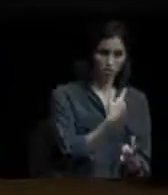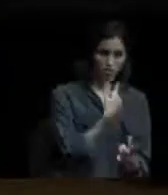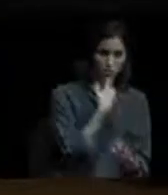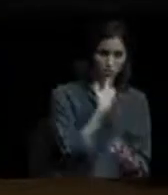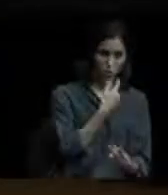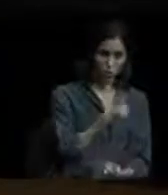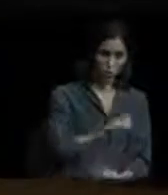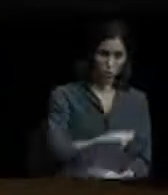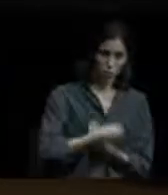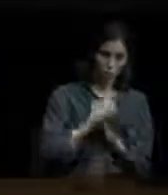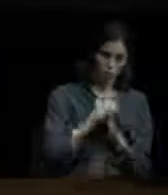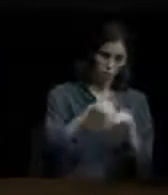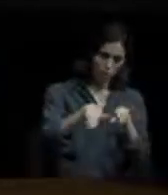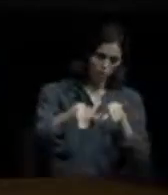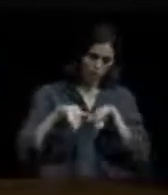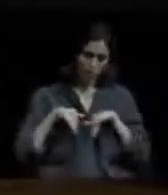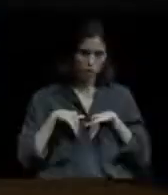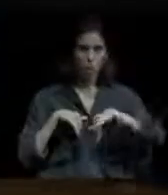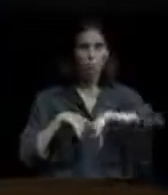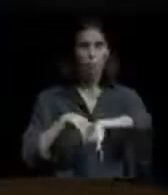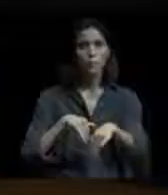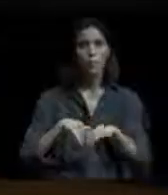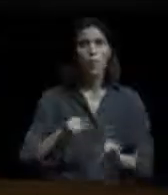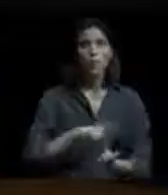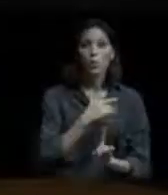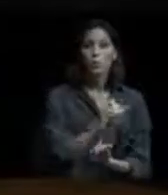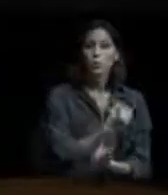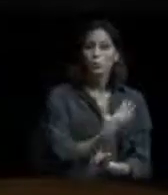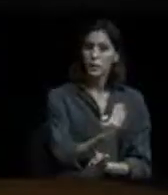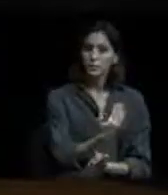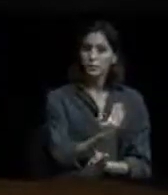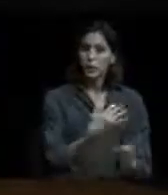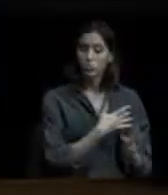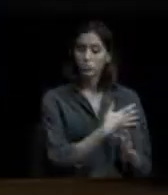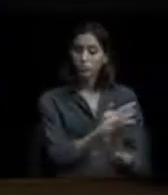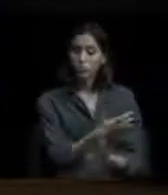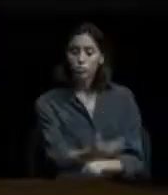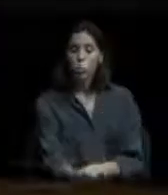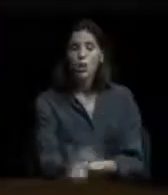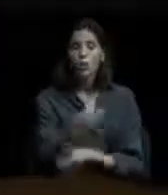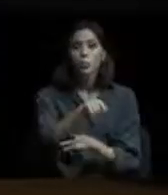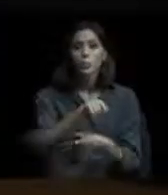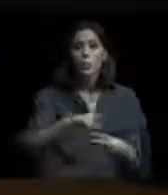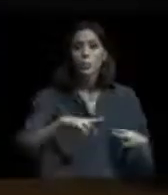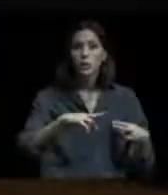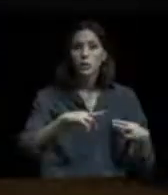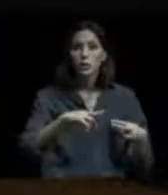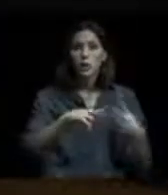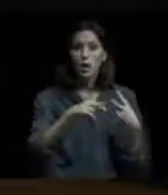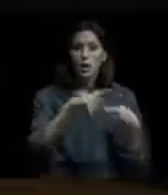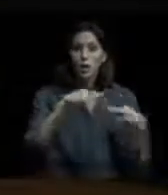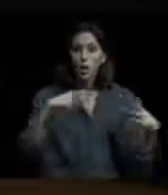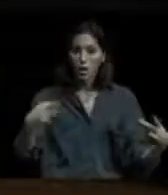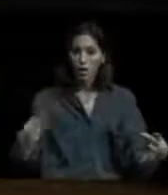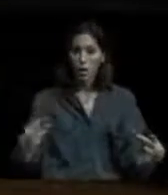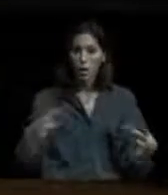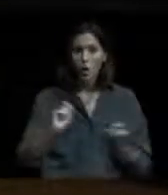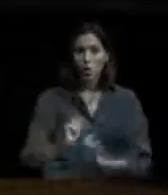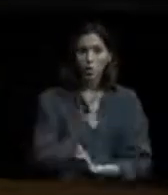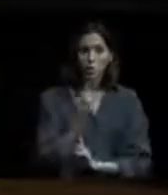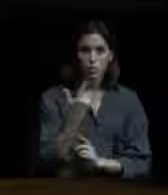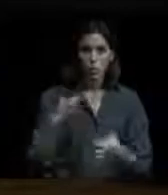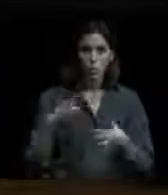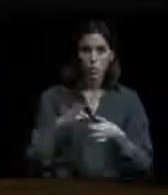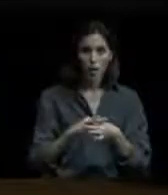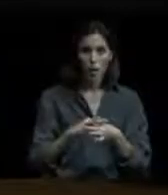BE, que se abstinha. Até que a meio de dezembro de 2017, o Sr. Presidente da Câmara sofreu o primeiro revés deste mandato, com o Tribunal Constitucional